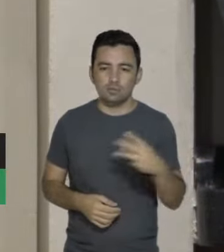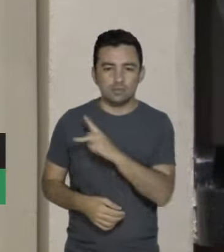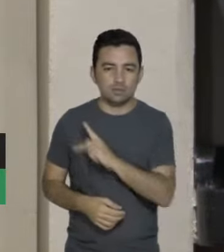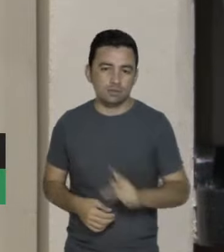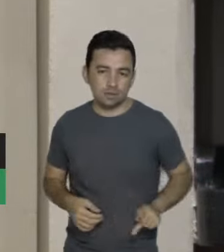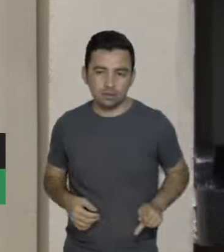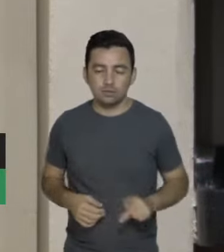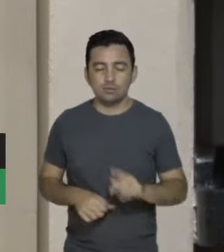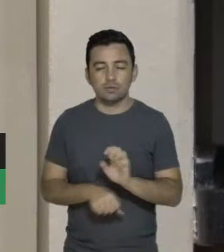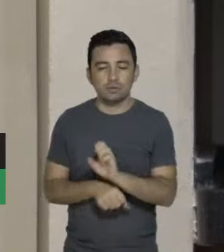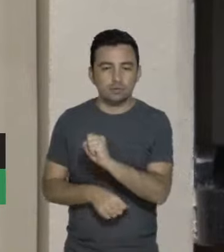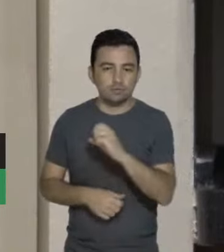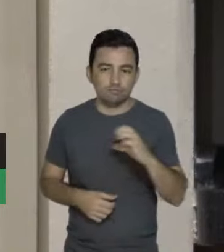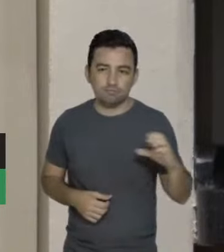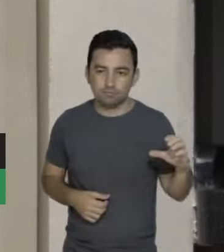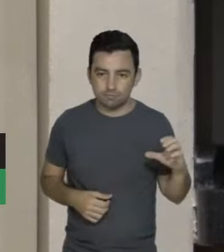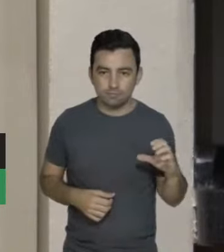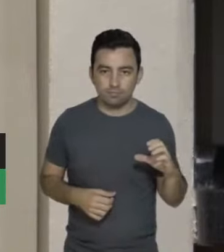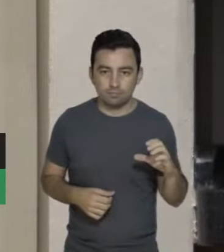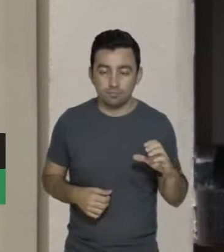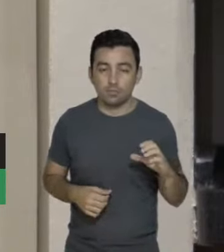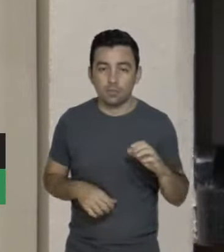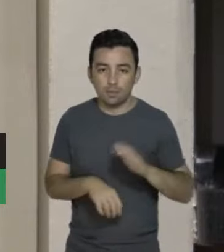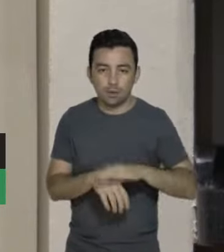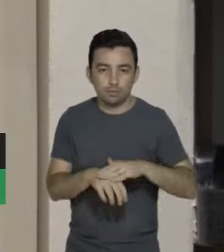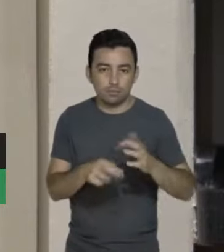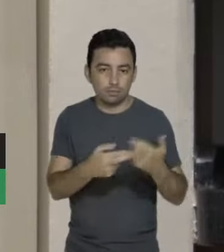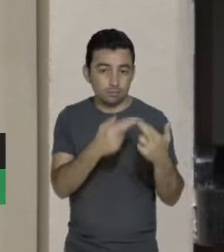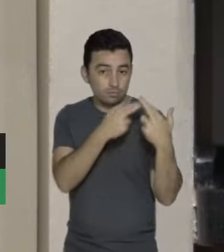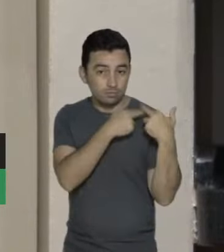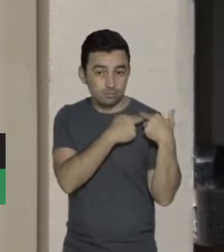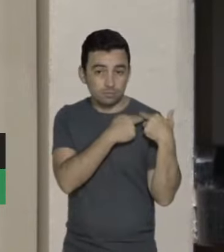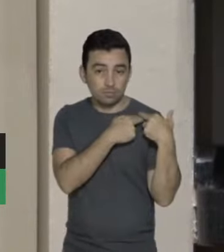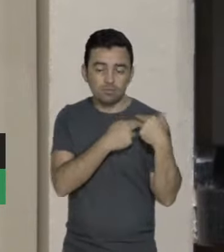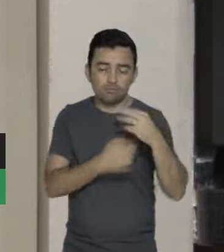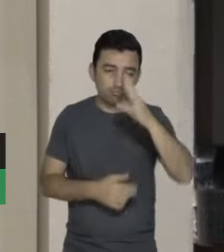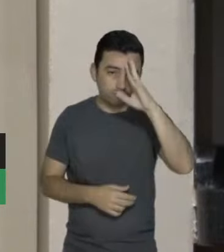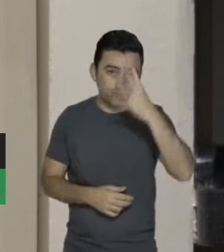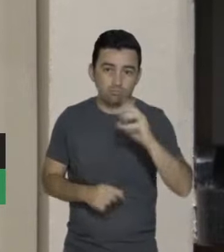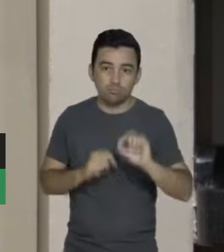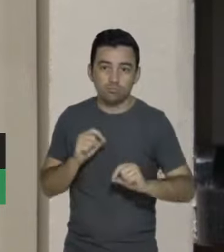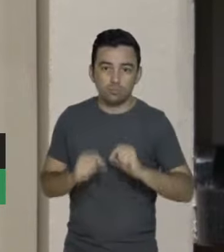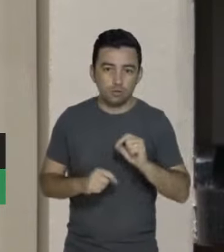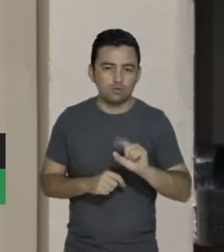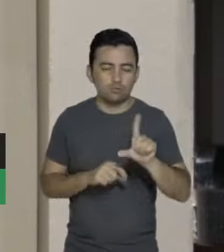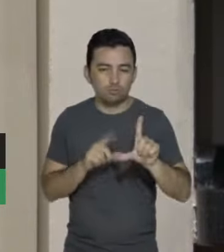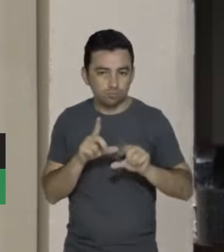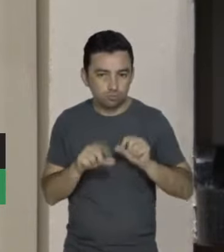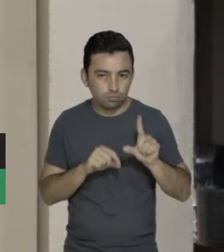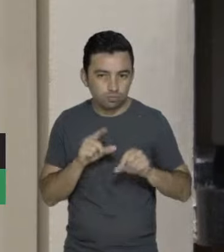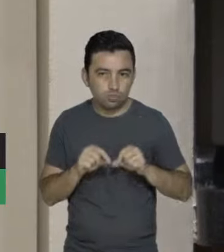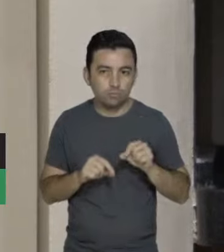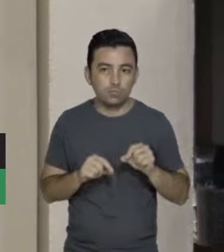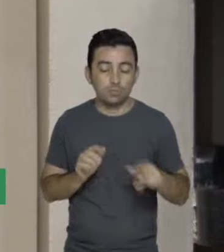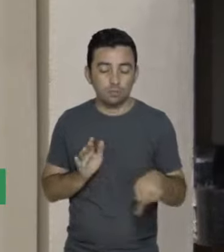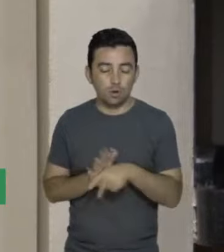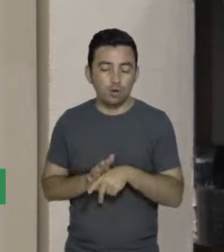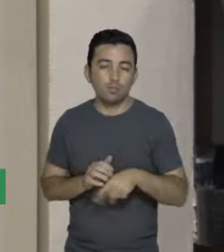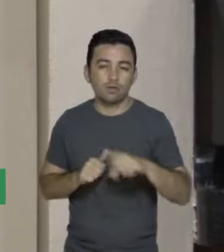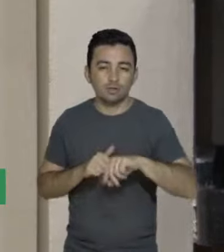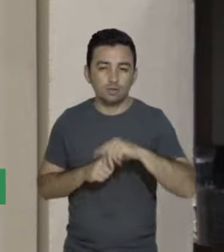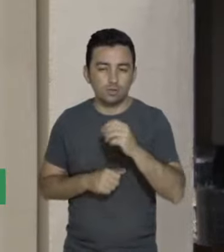no uso das suas atribuições resolve designar de acordo com o Artigo 85